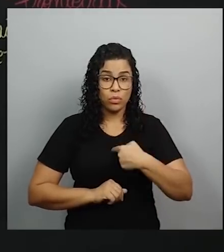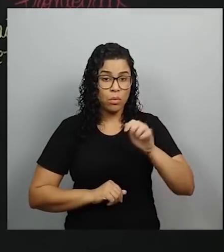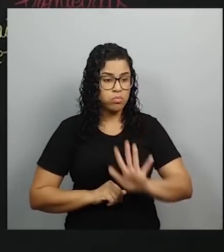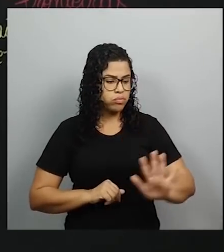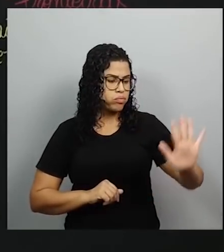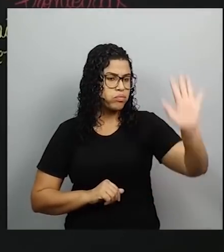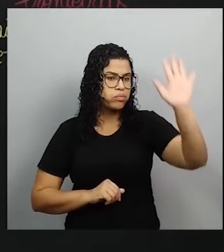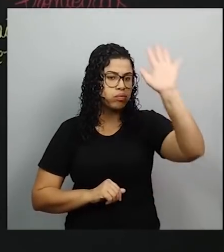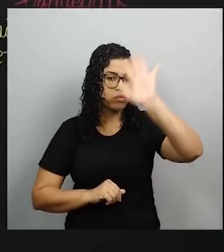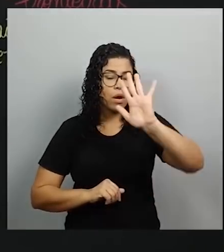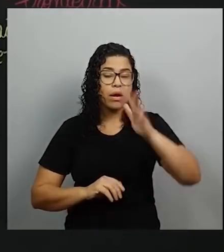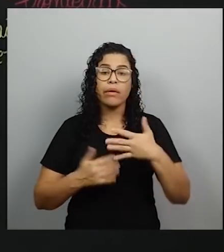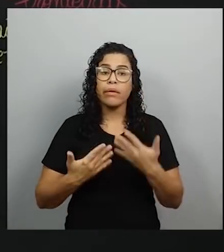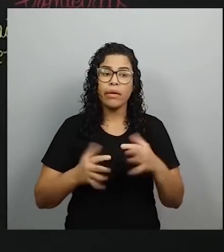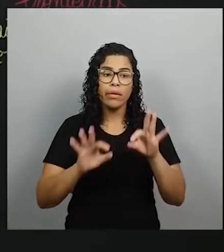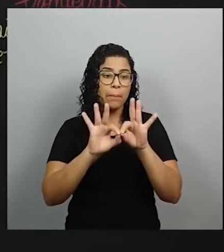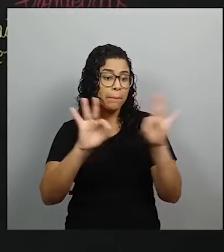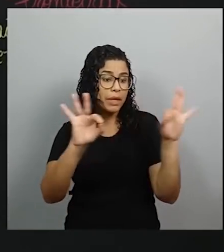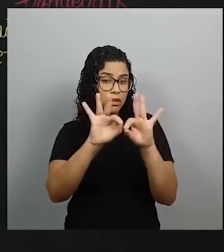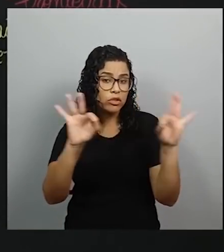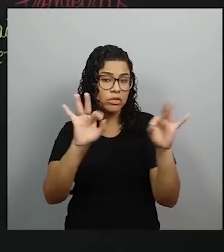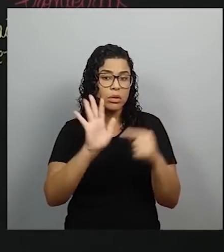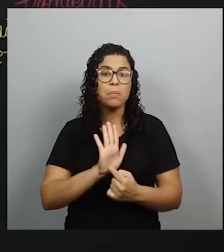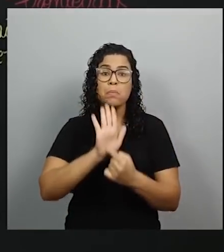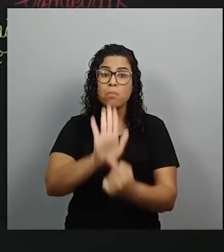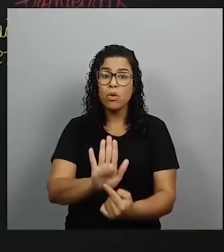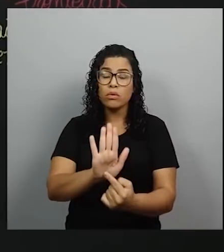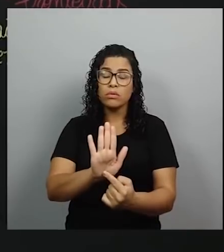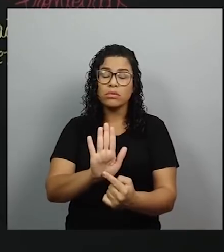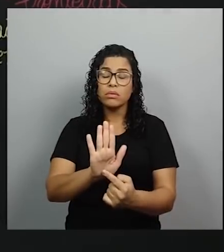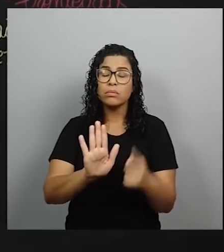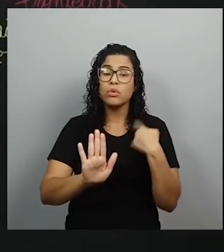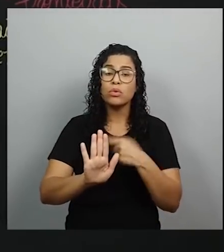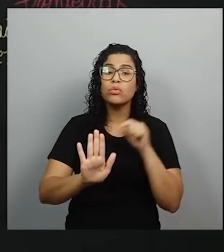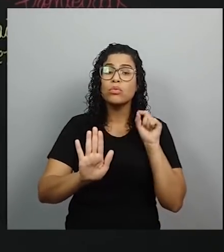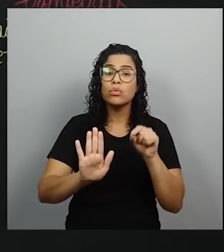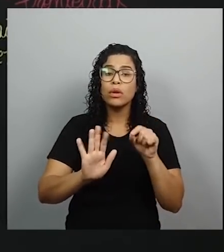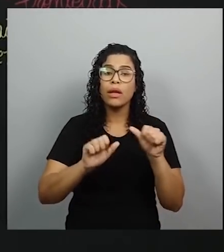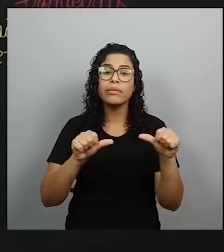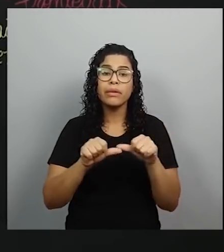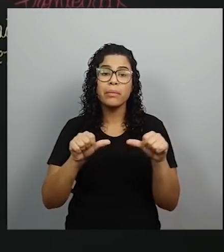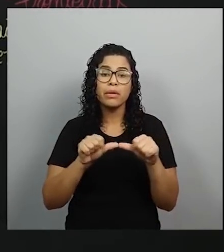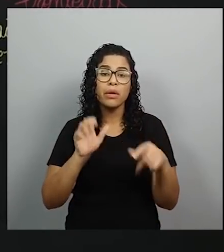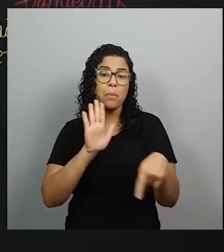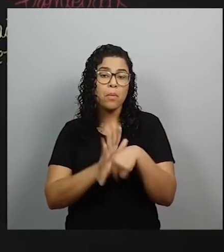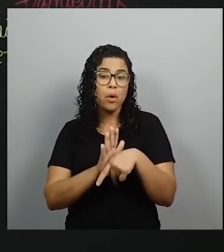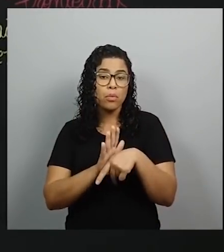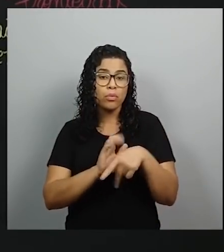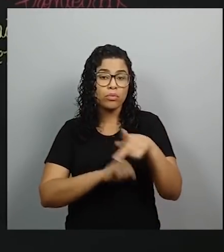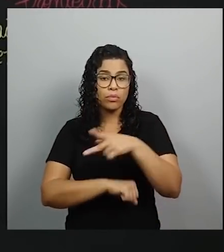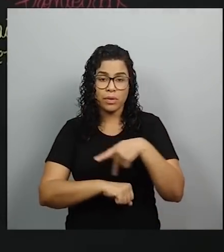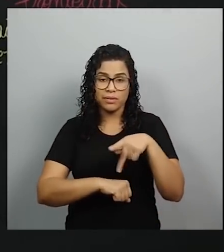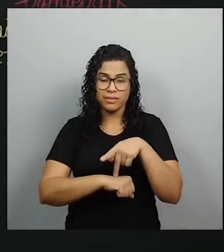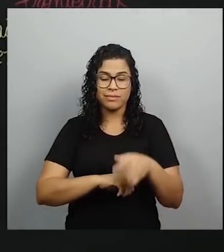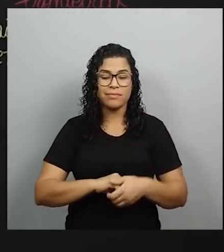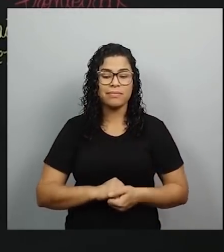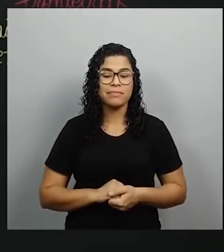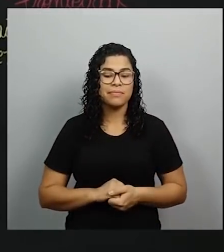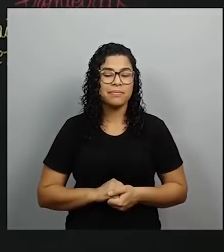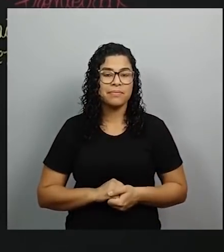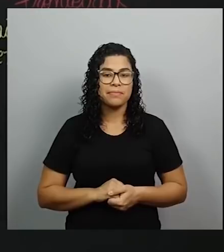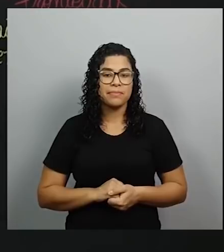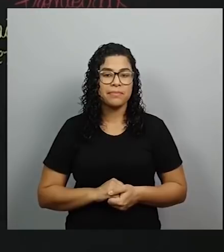essas medições vão mostrar pra gente essa simetria do nosso território. Dá uma olhada aqui. Nós vamos ter ali